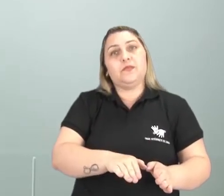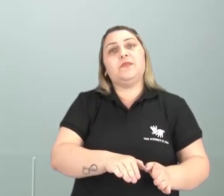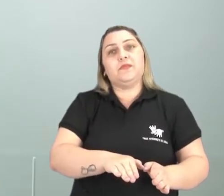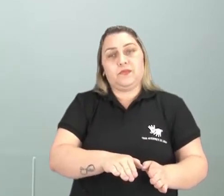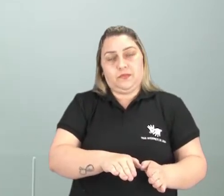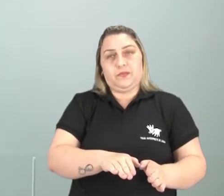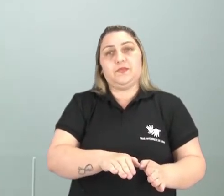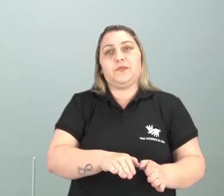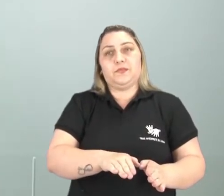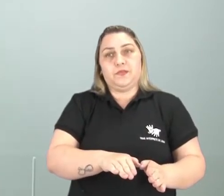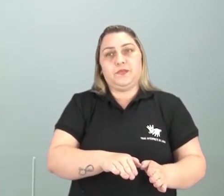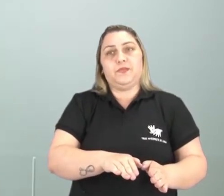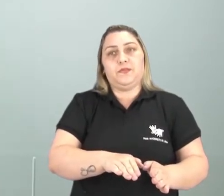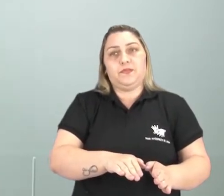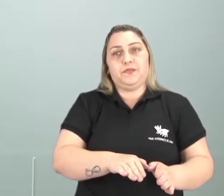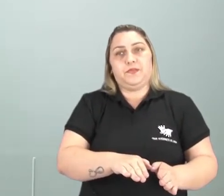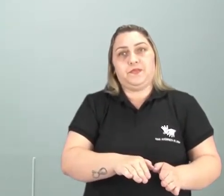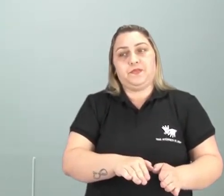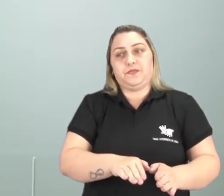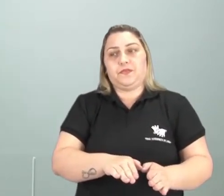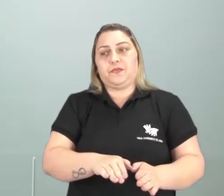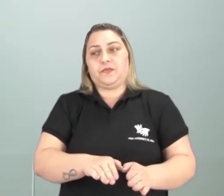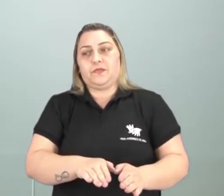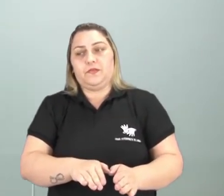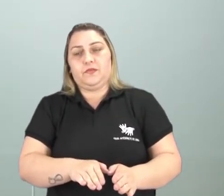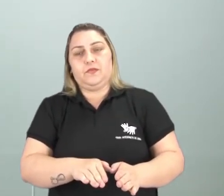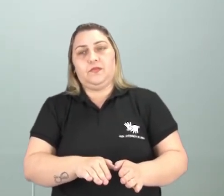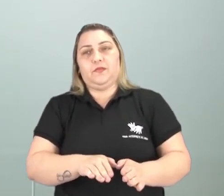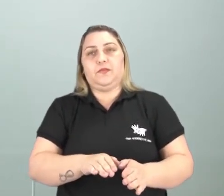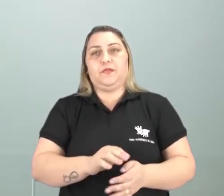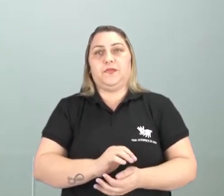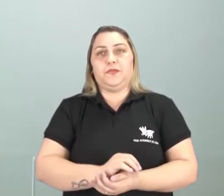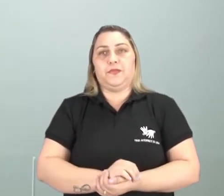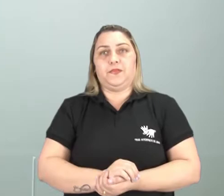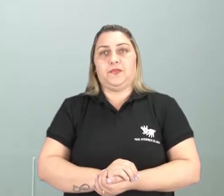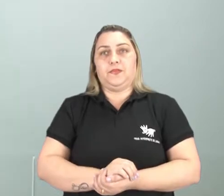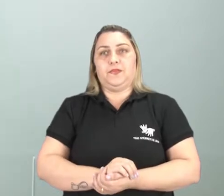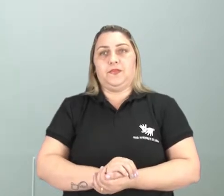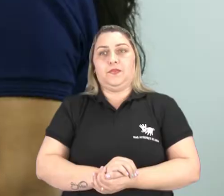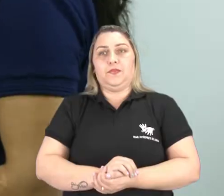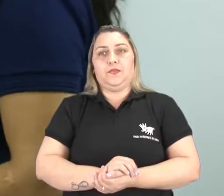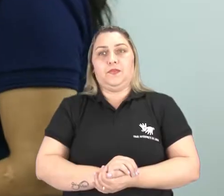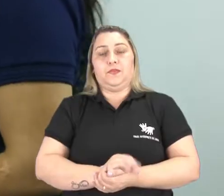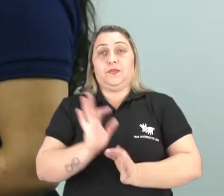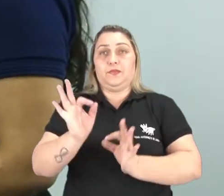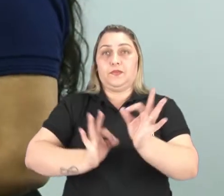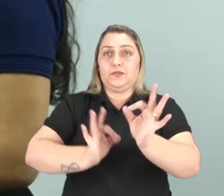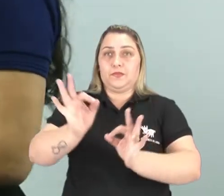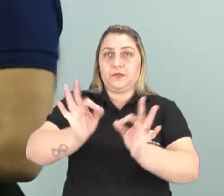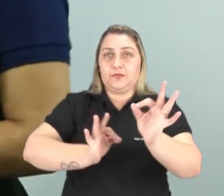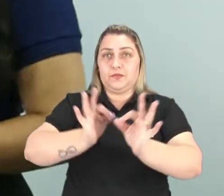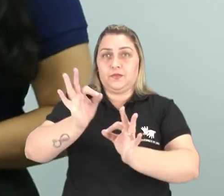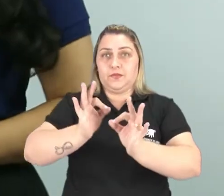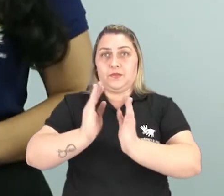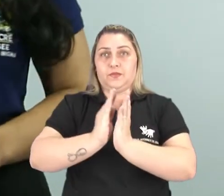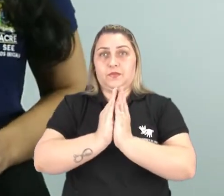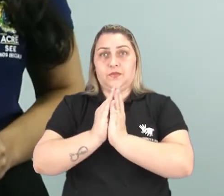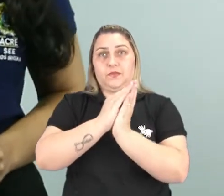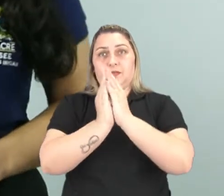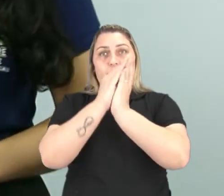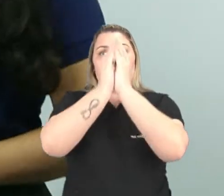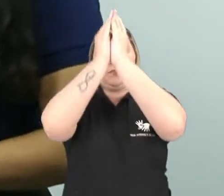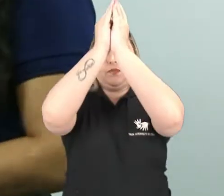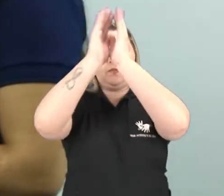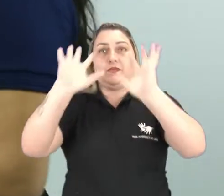ou do maior para o menor diminuindo como nós organizamos os